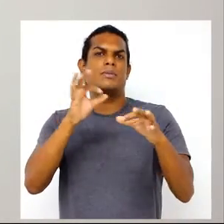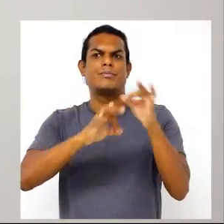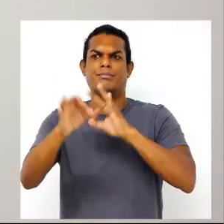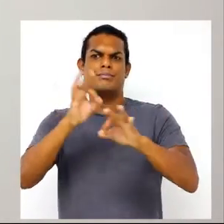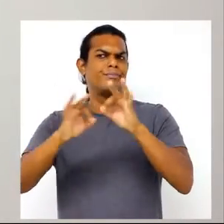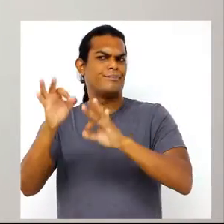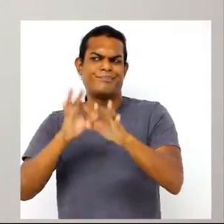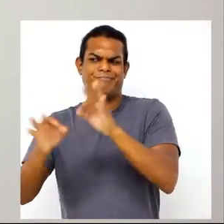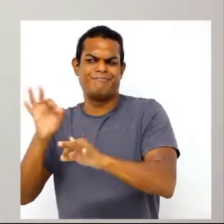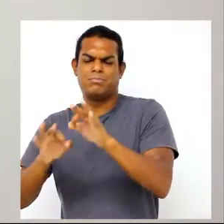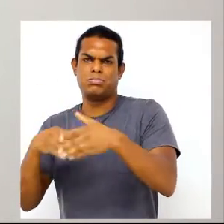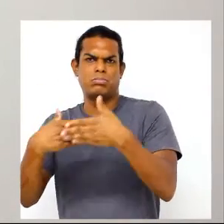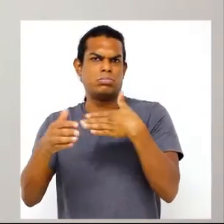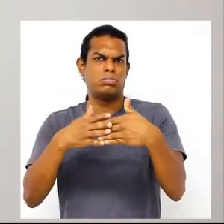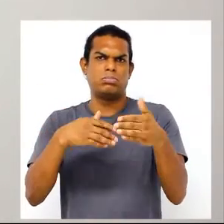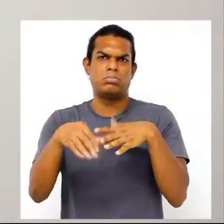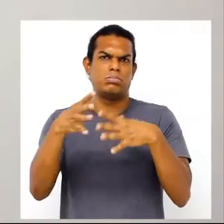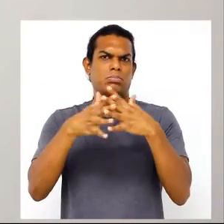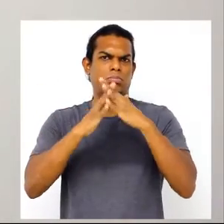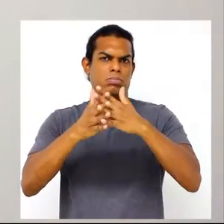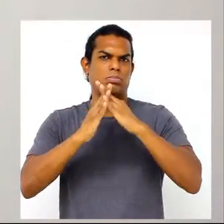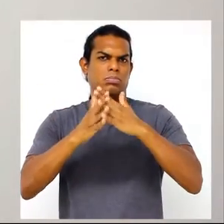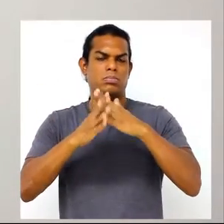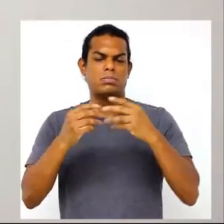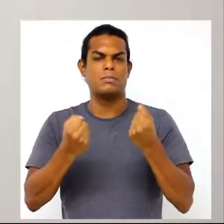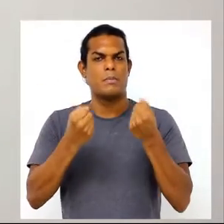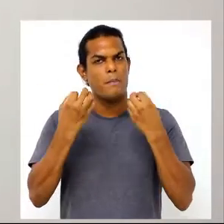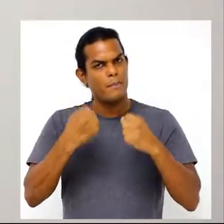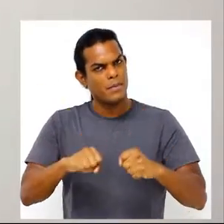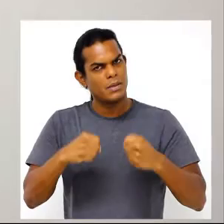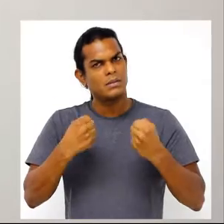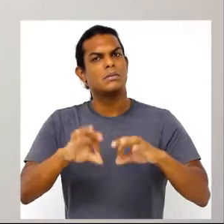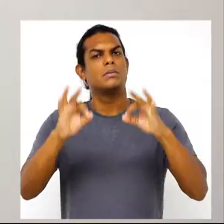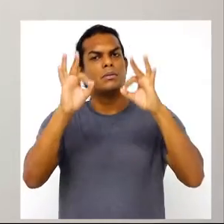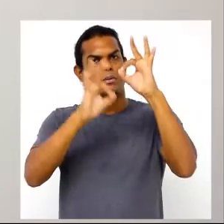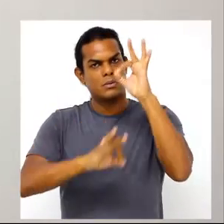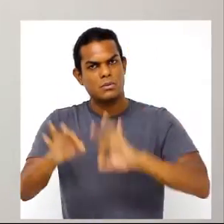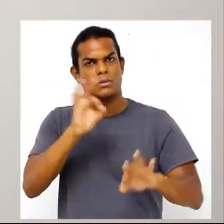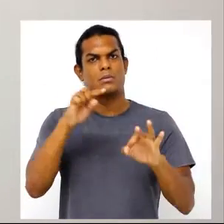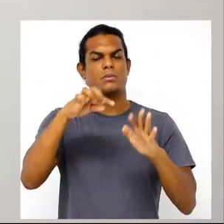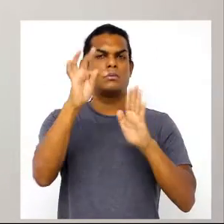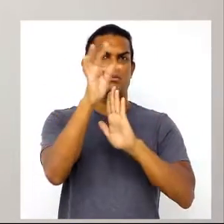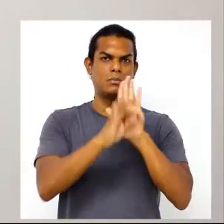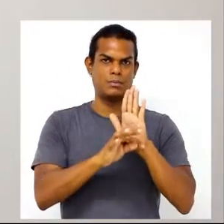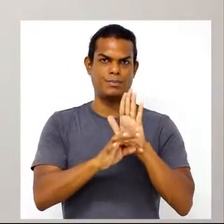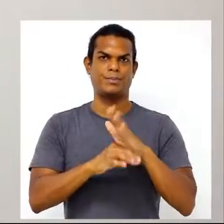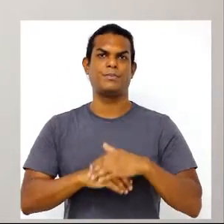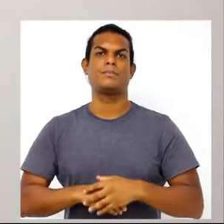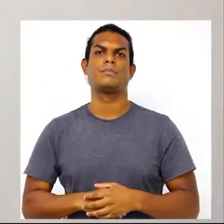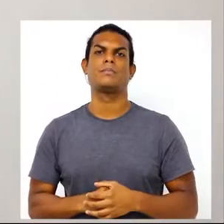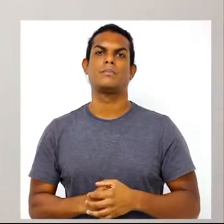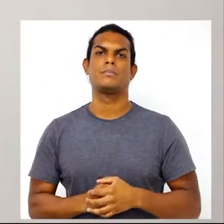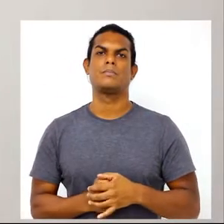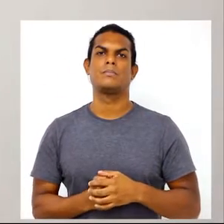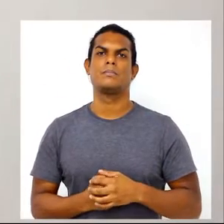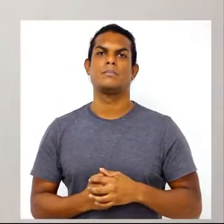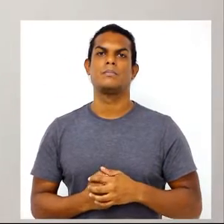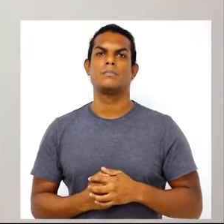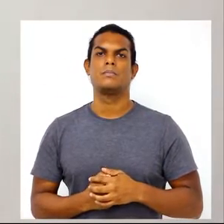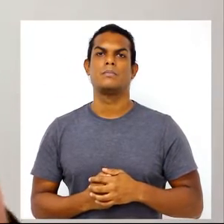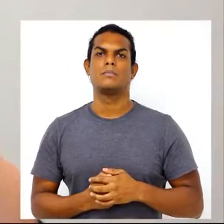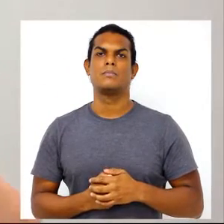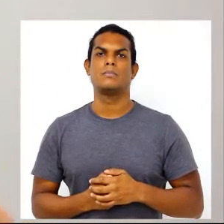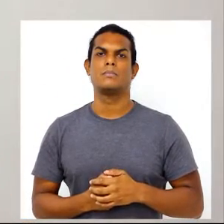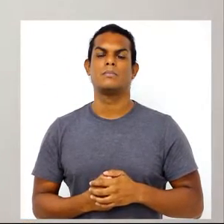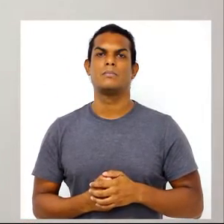destacadas como roubo, viaturas, bandidos, delegacia, então elas fazem parte,